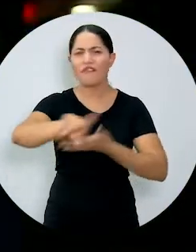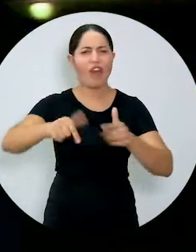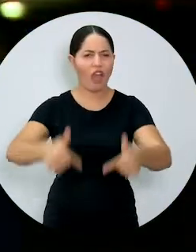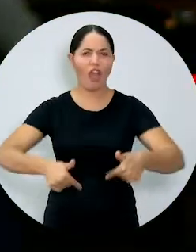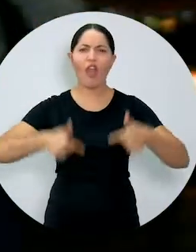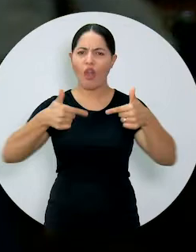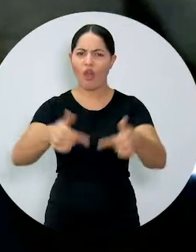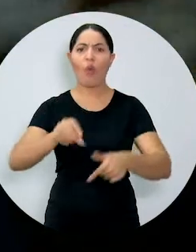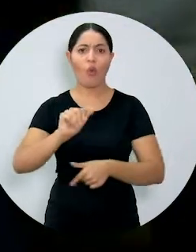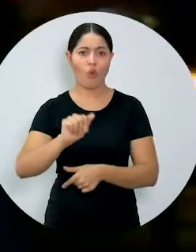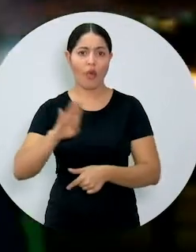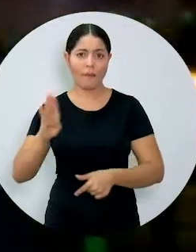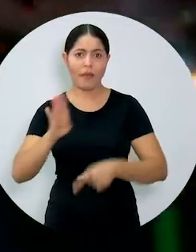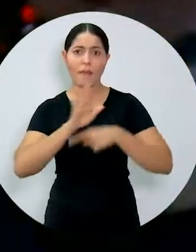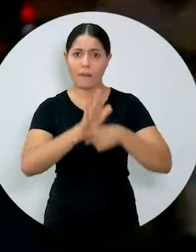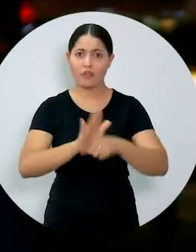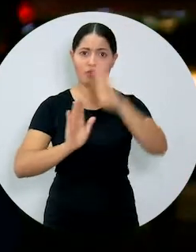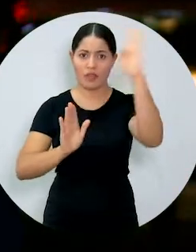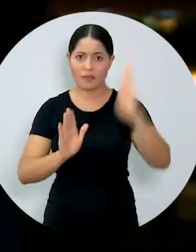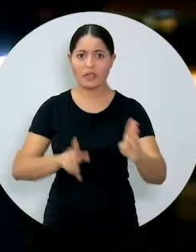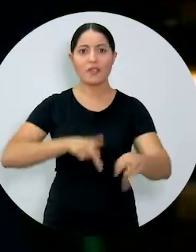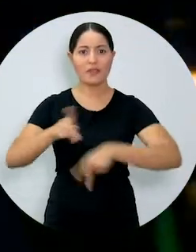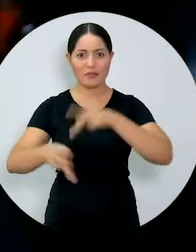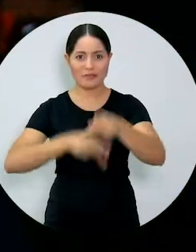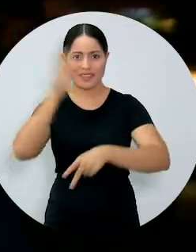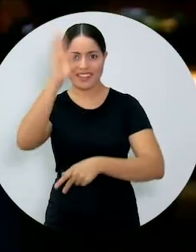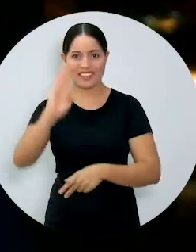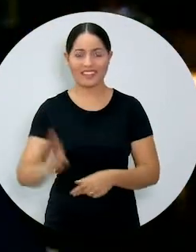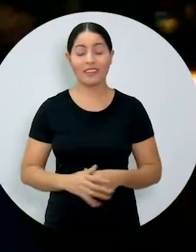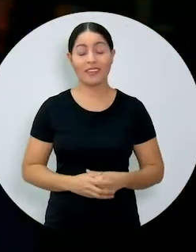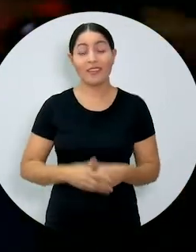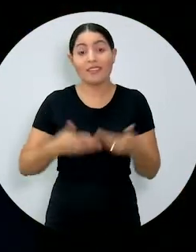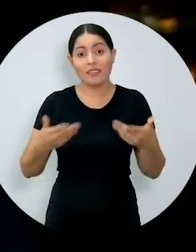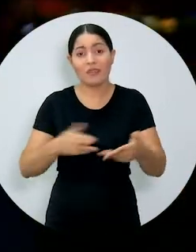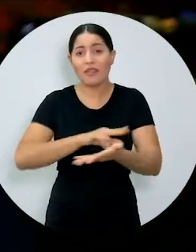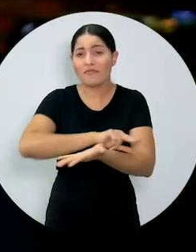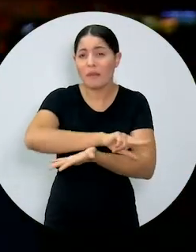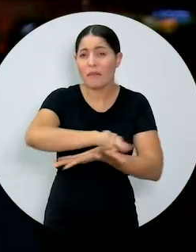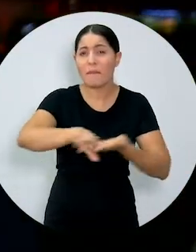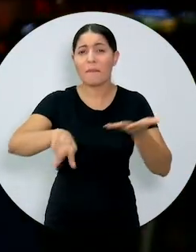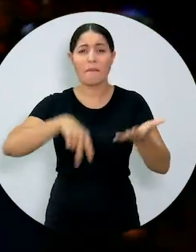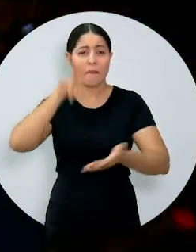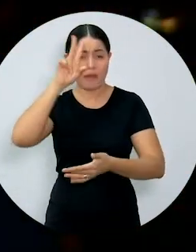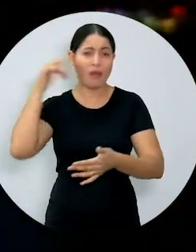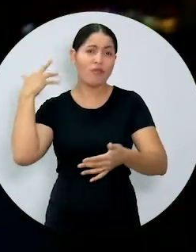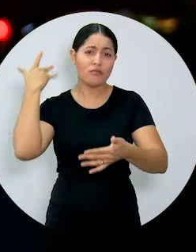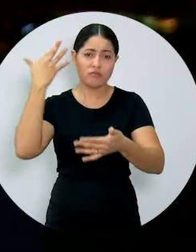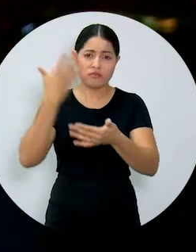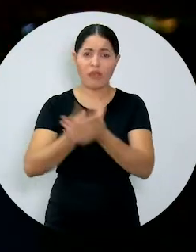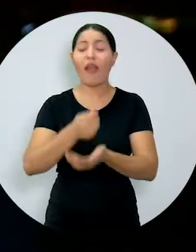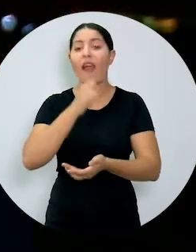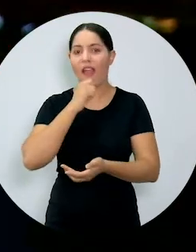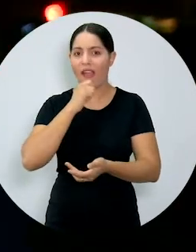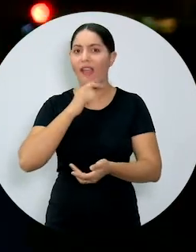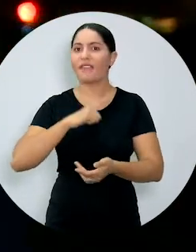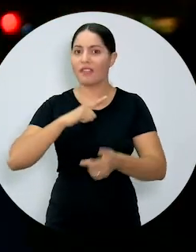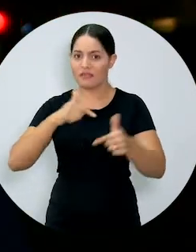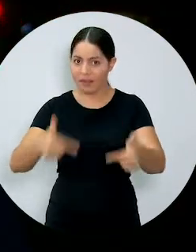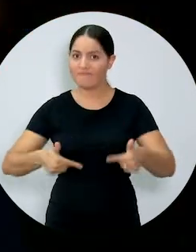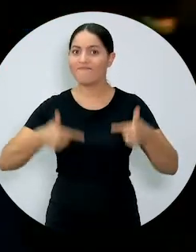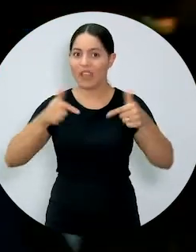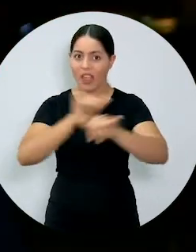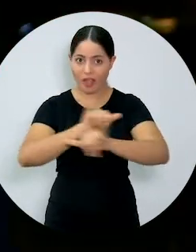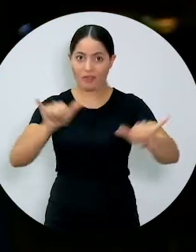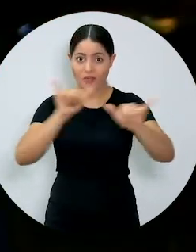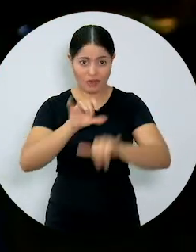Brasil, a favor do Brasil e dos brasileiros. E mesmo com tanta história, ainda é preciso falar para o que serve a